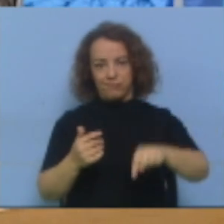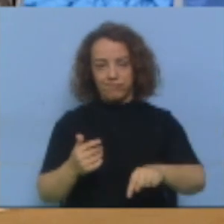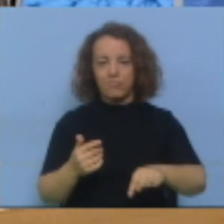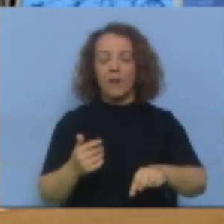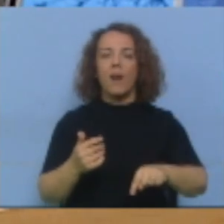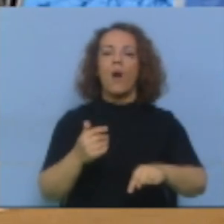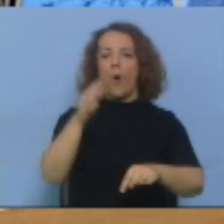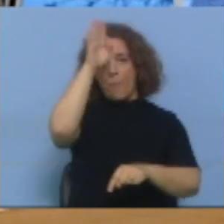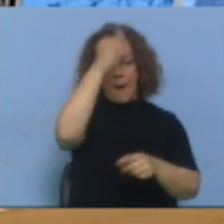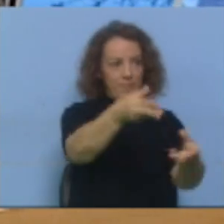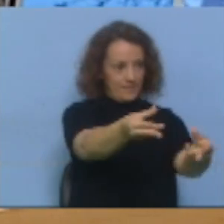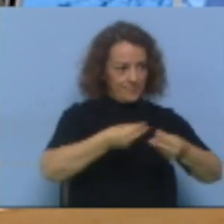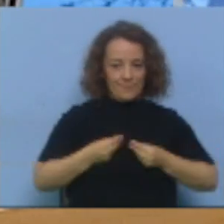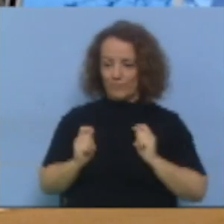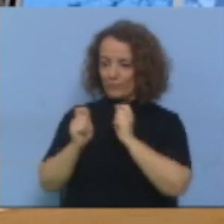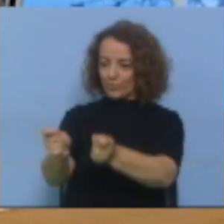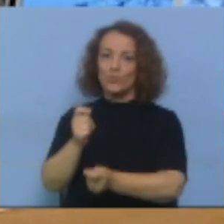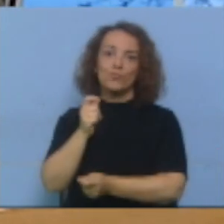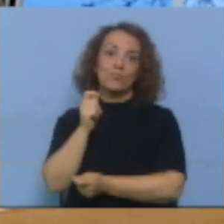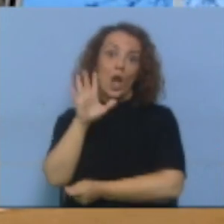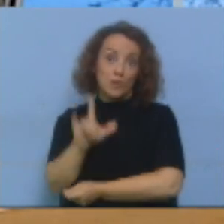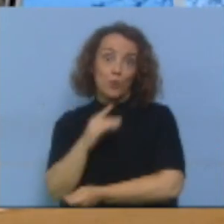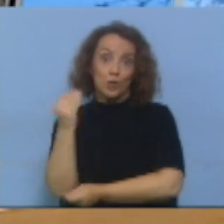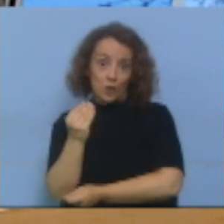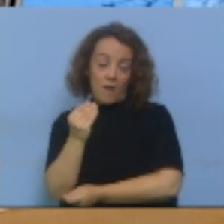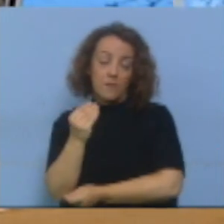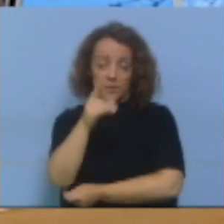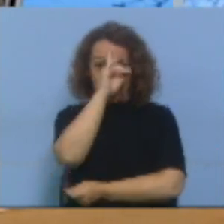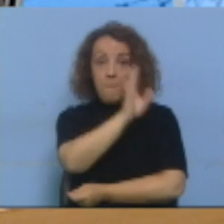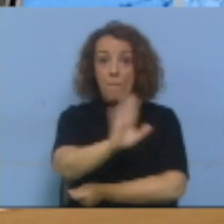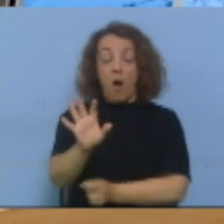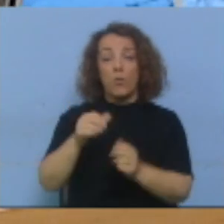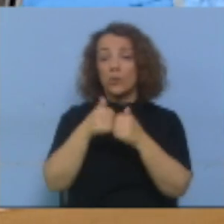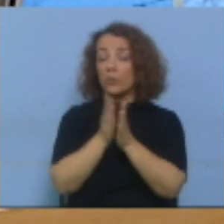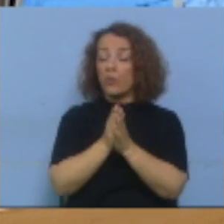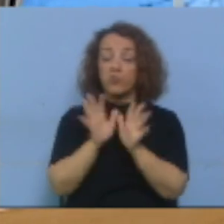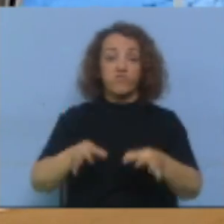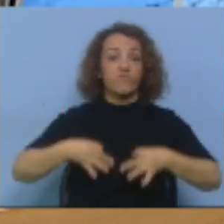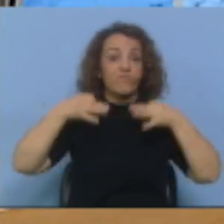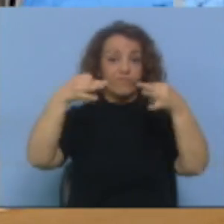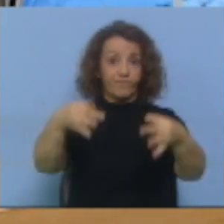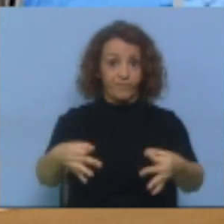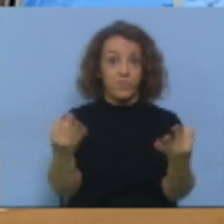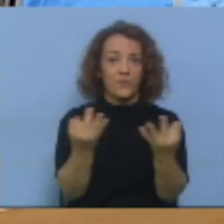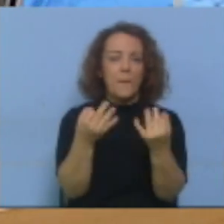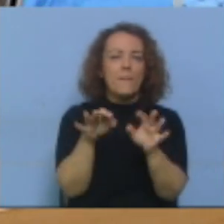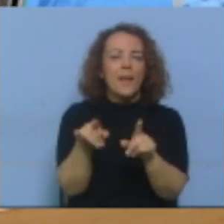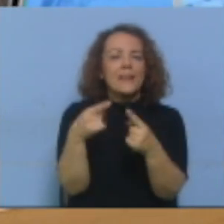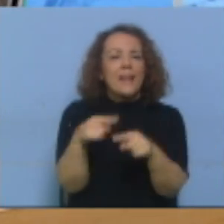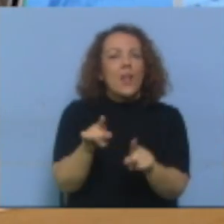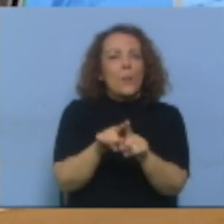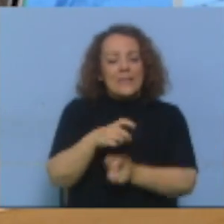tudo adiado, como sabemos, e por isso, mas tinha algo de muito